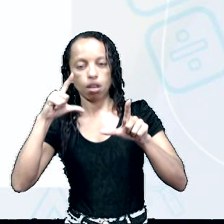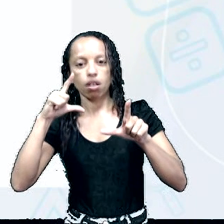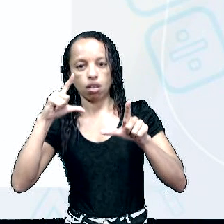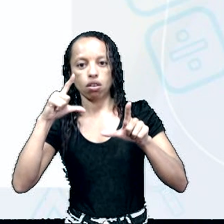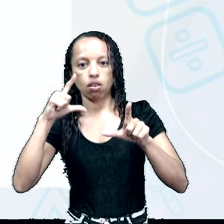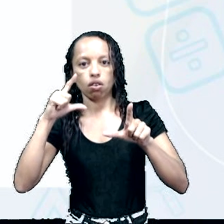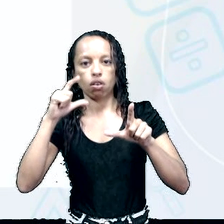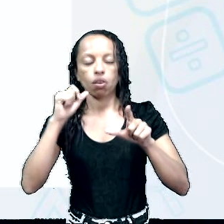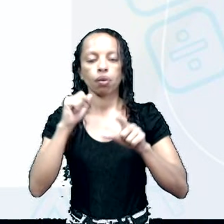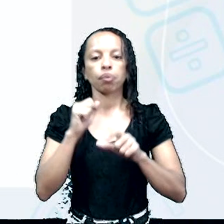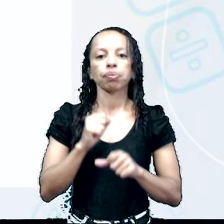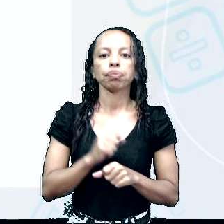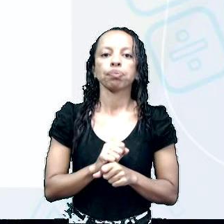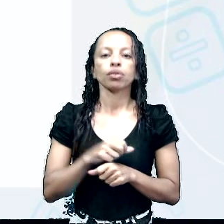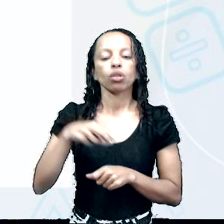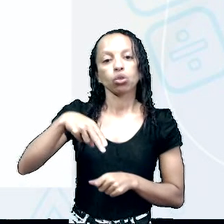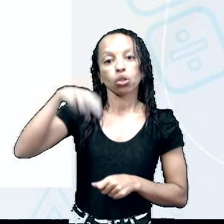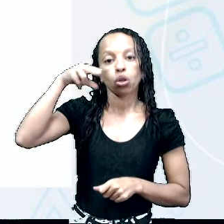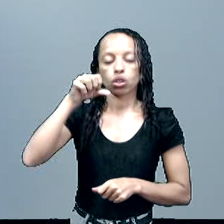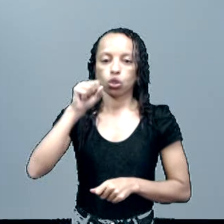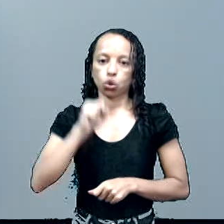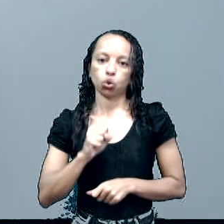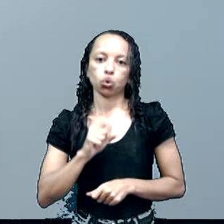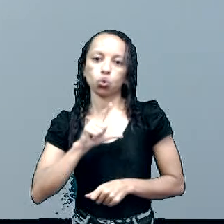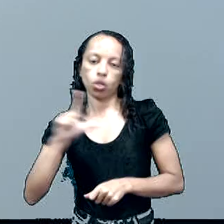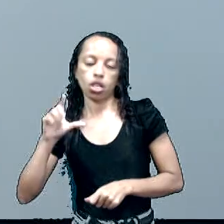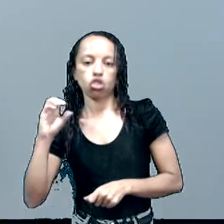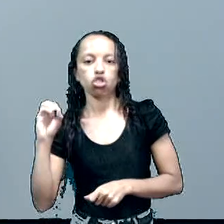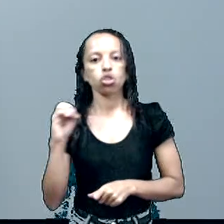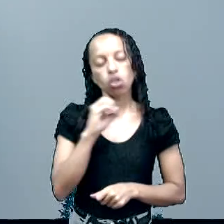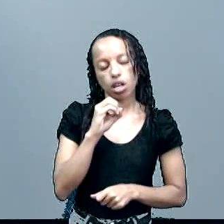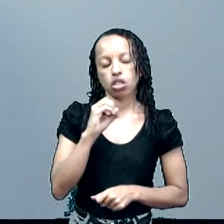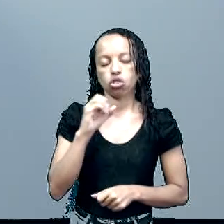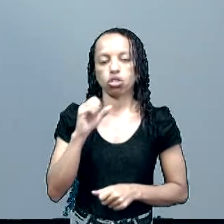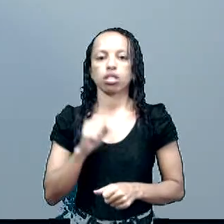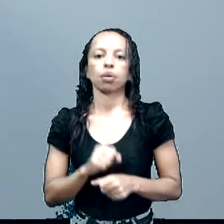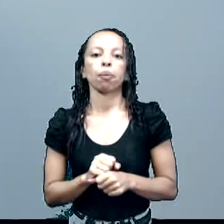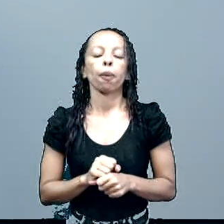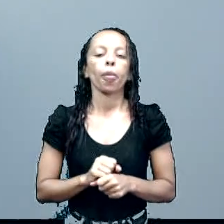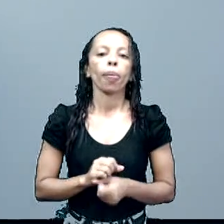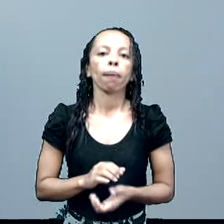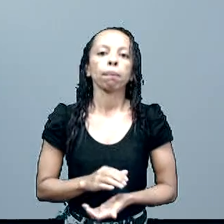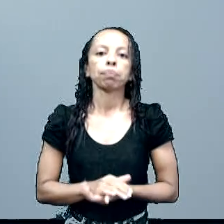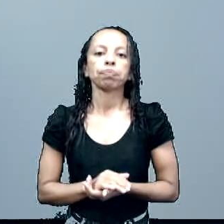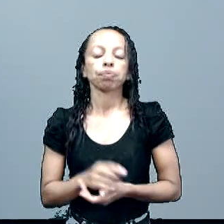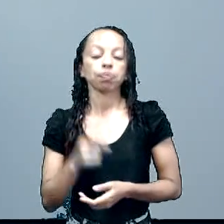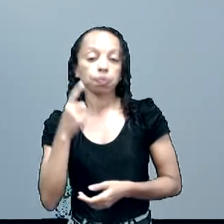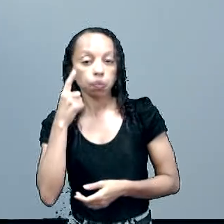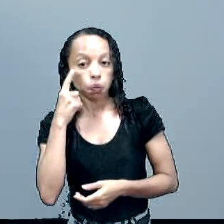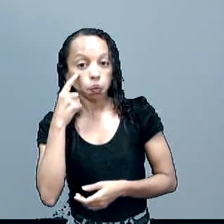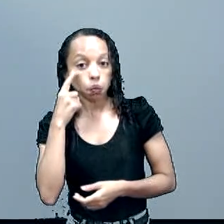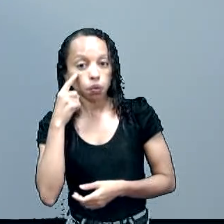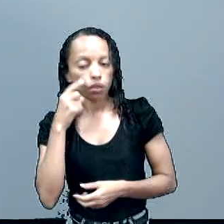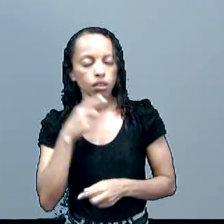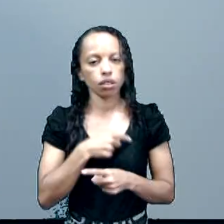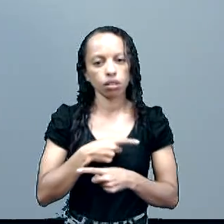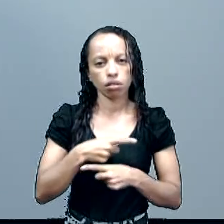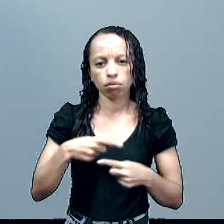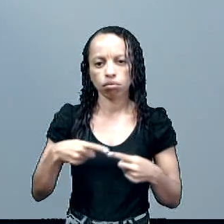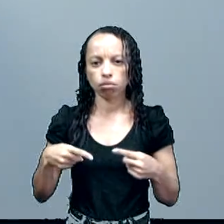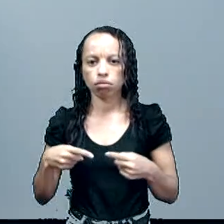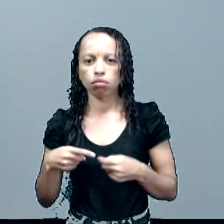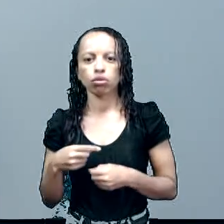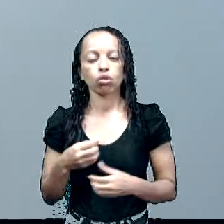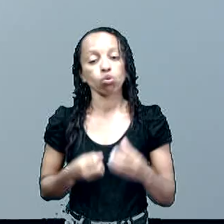gente tem os pontos colaterais aqui comigo Observe que alguns instrumentos foram